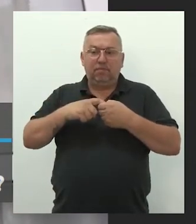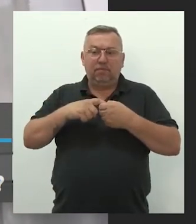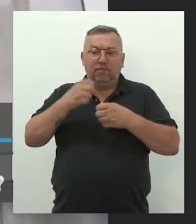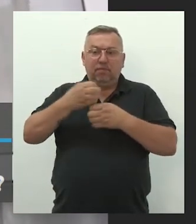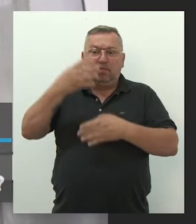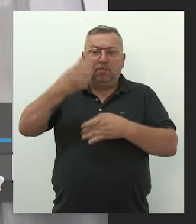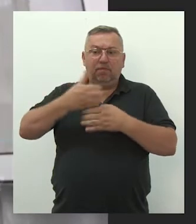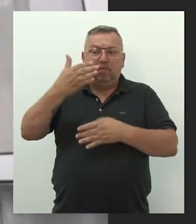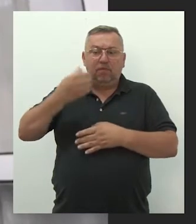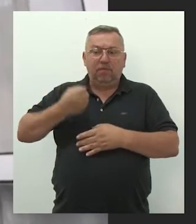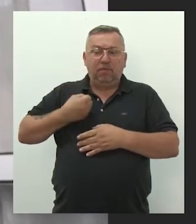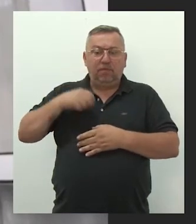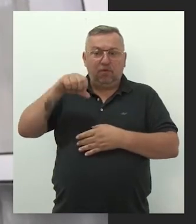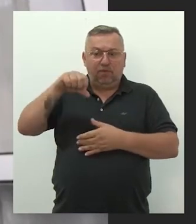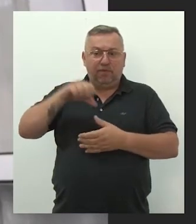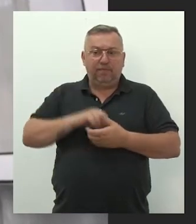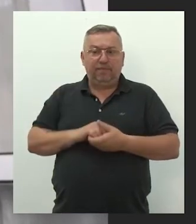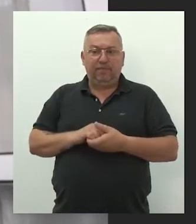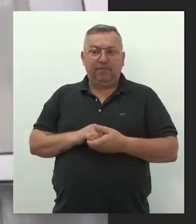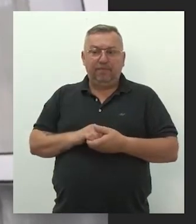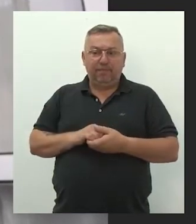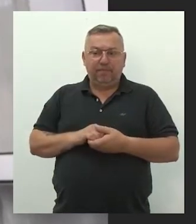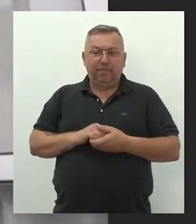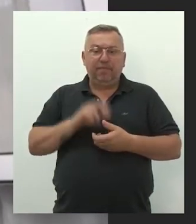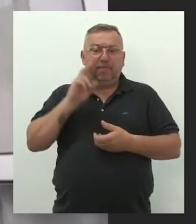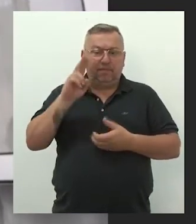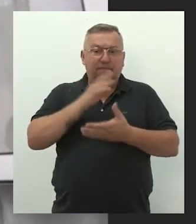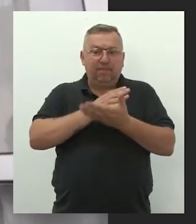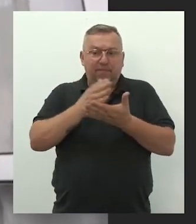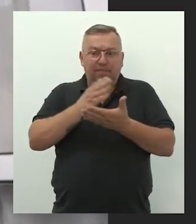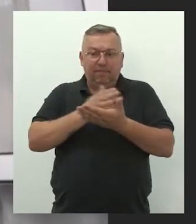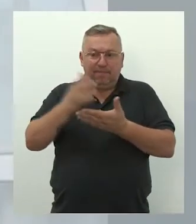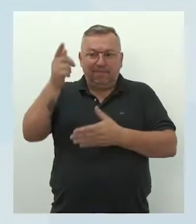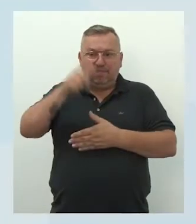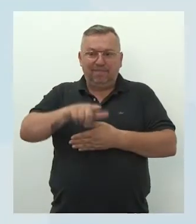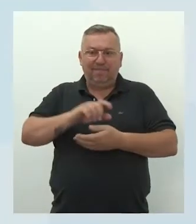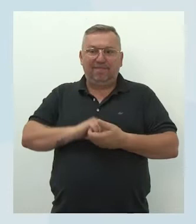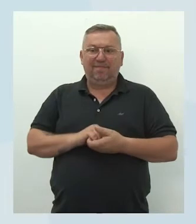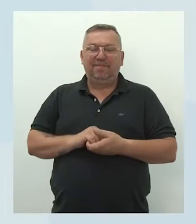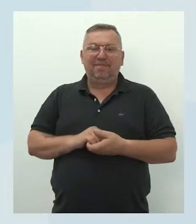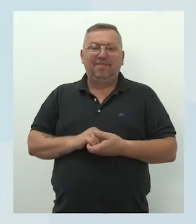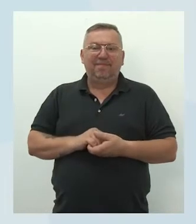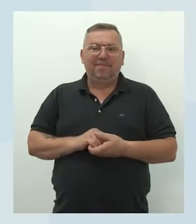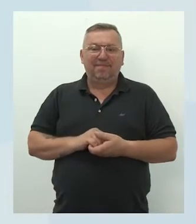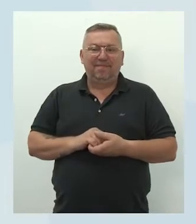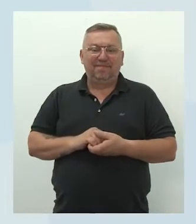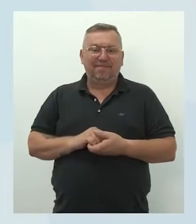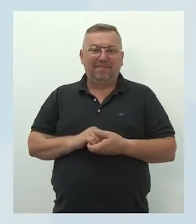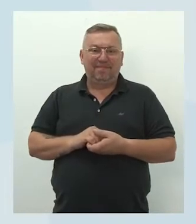slide 9 para mim, por favor? Vamos começar novamente.